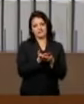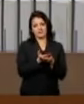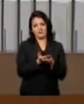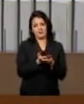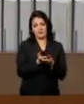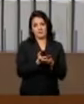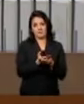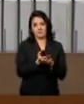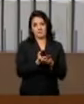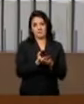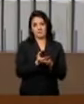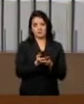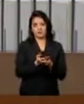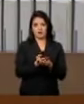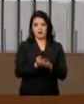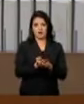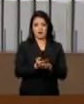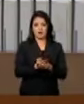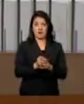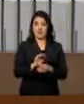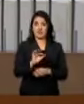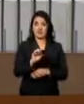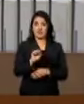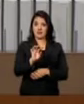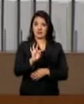Total geral do Supremo Tribunal Federal,